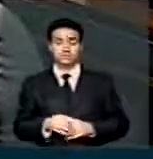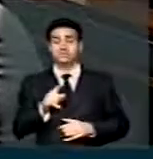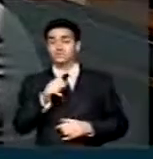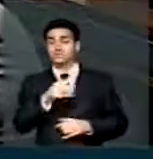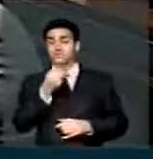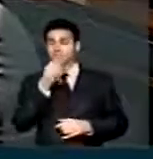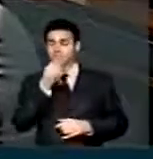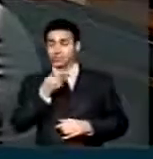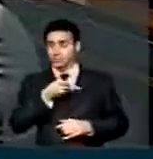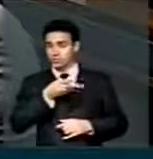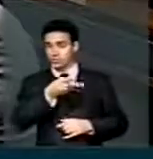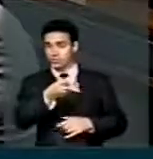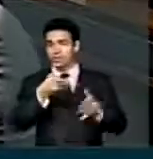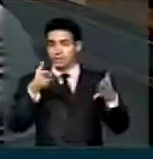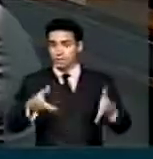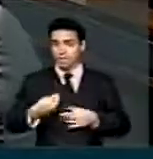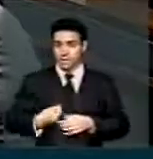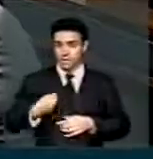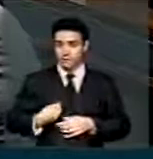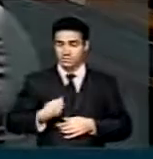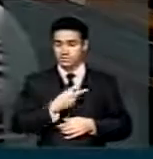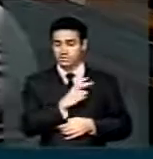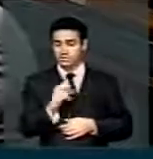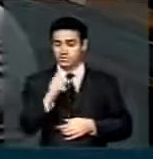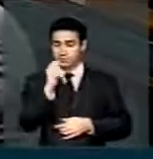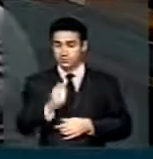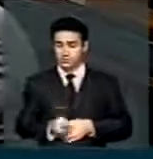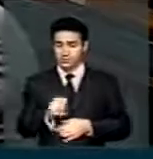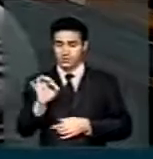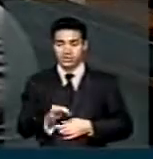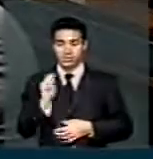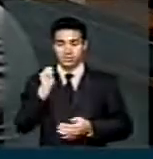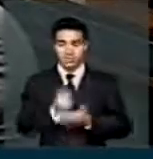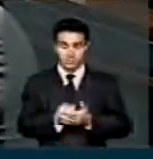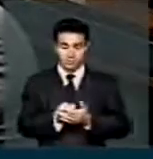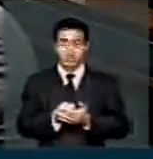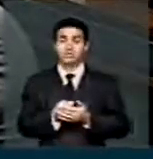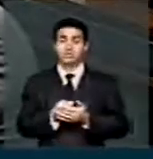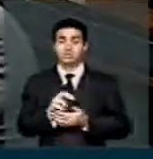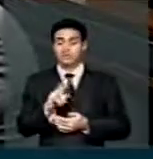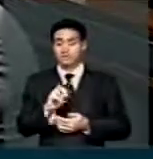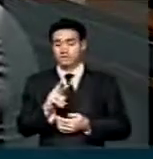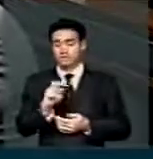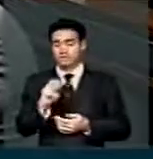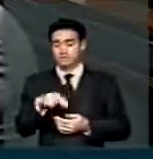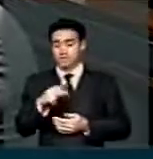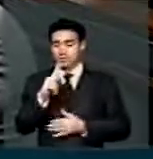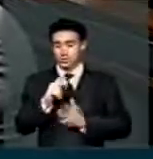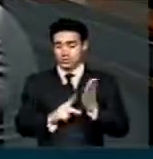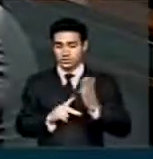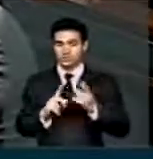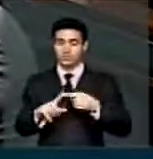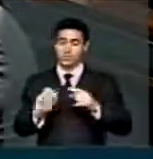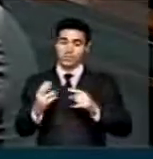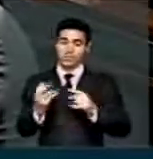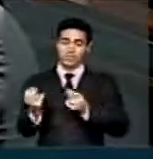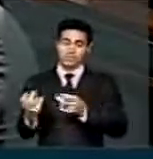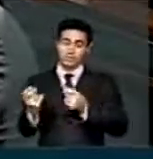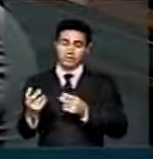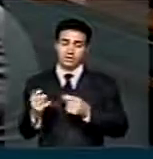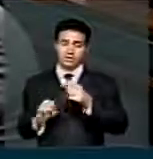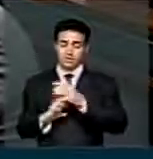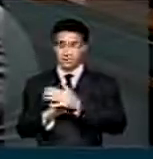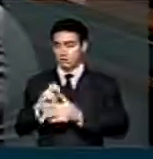manter a participação arcando com 50% dos custos do Revamp Project, vender sua participação total ou parcial para a